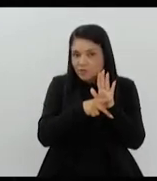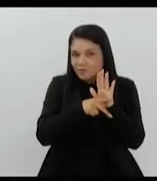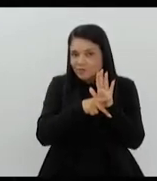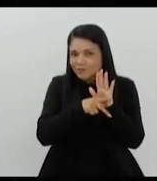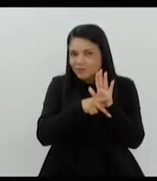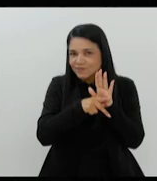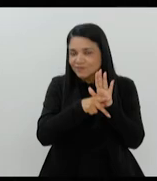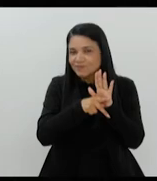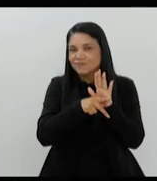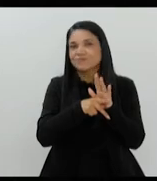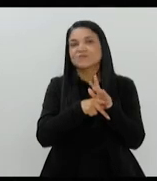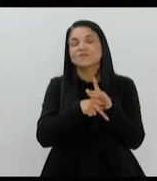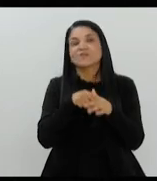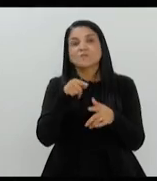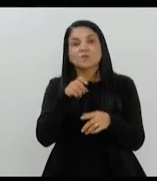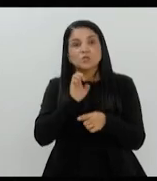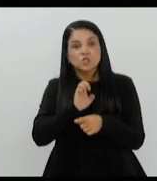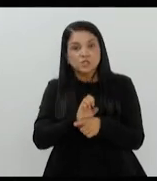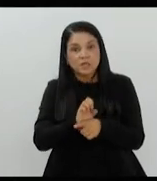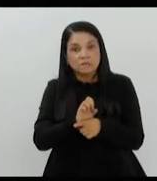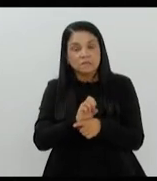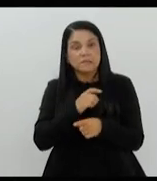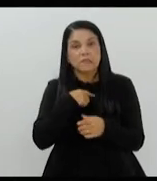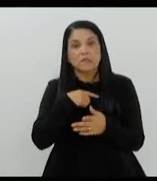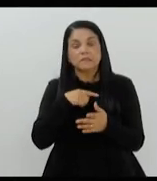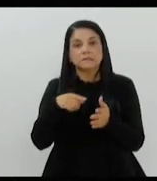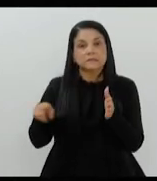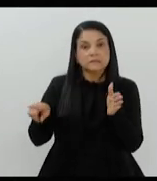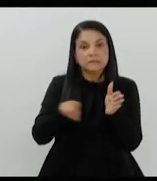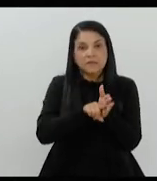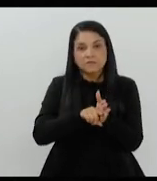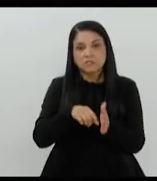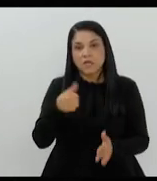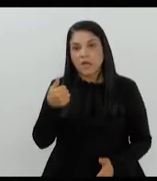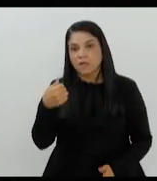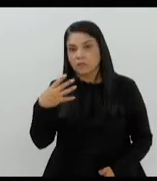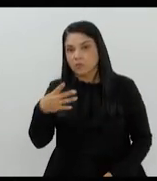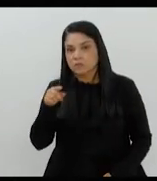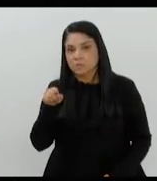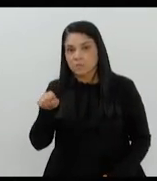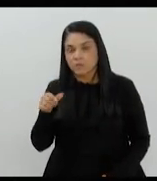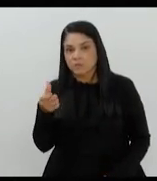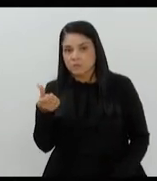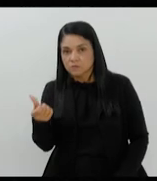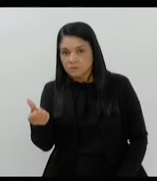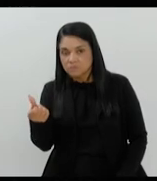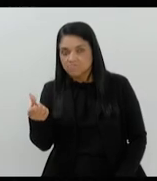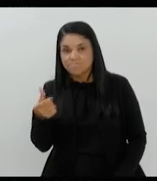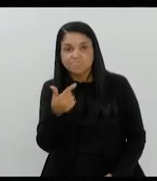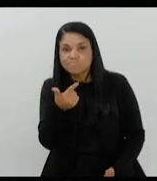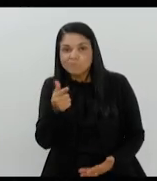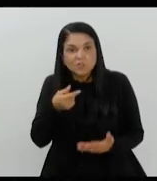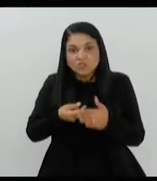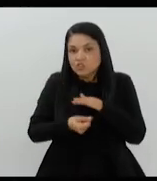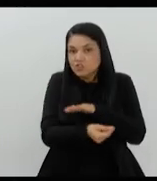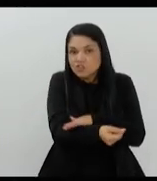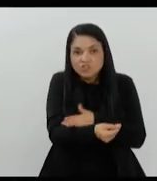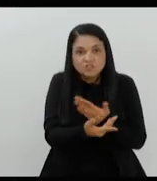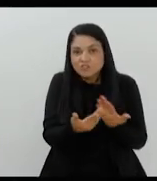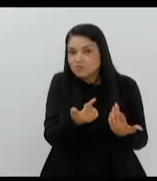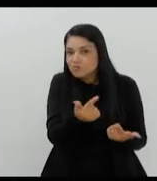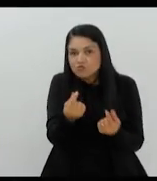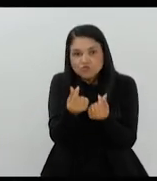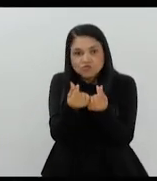de 14,6 e não tem dinheiro para fazer investimento. Isto não pode